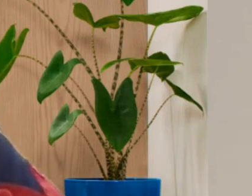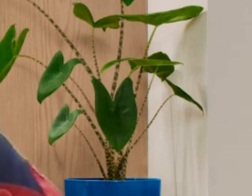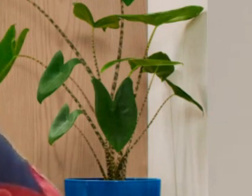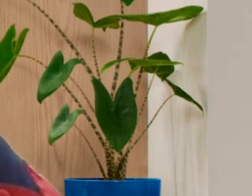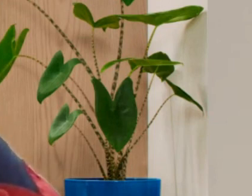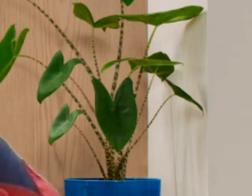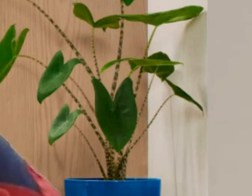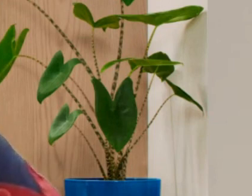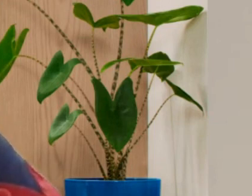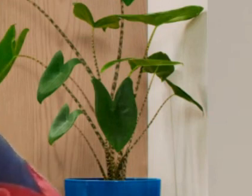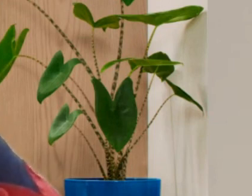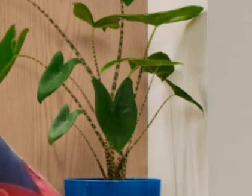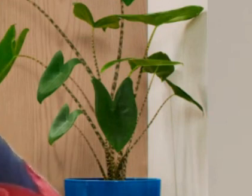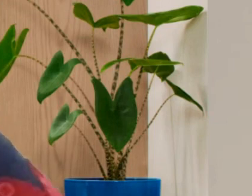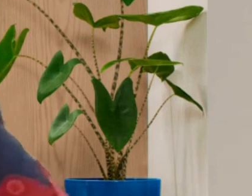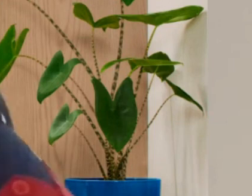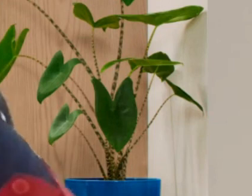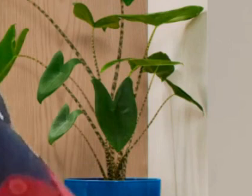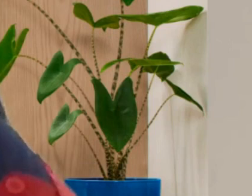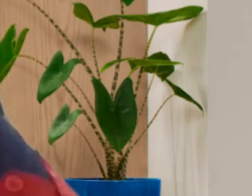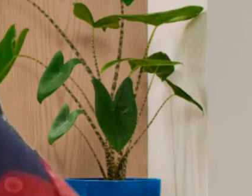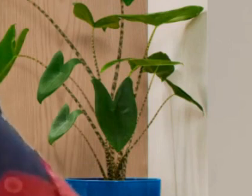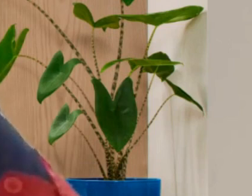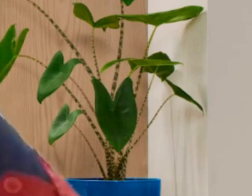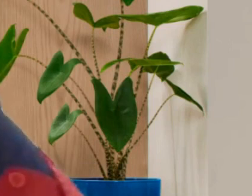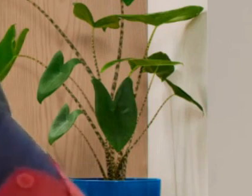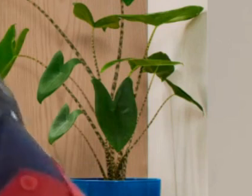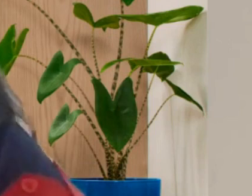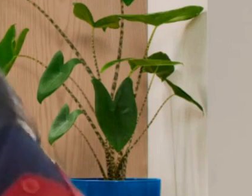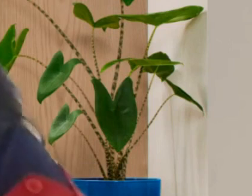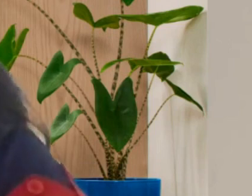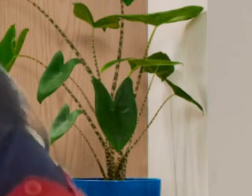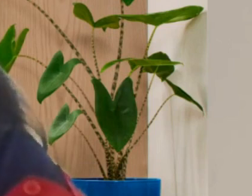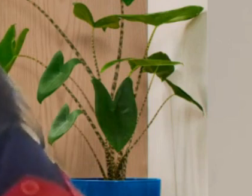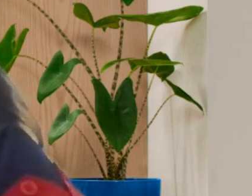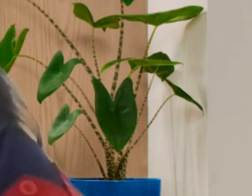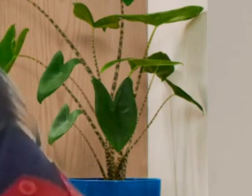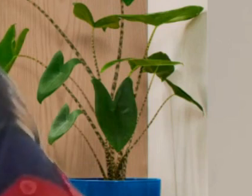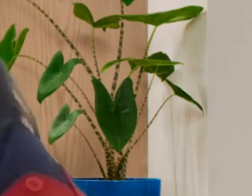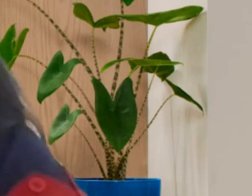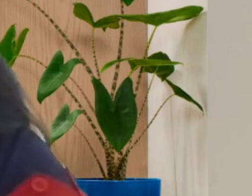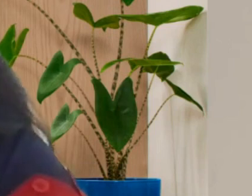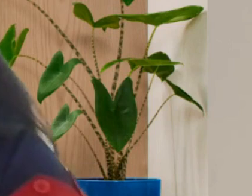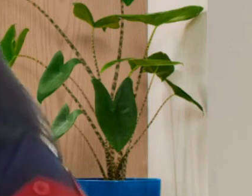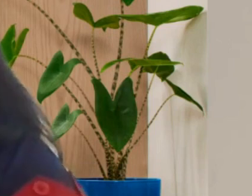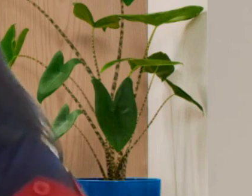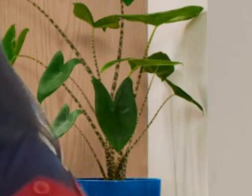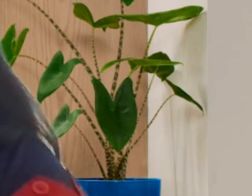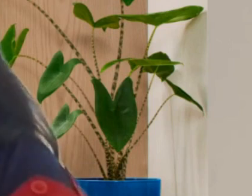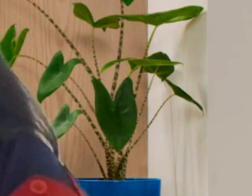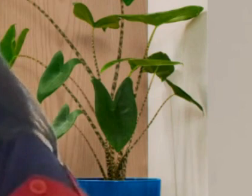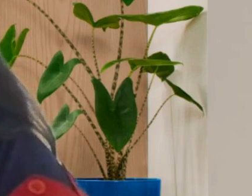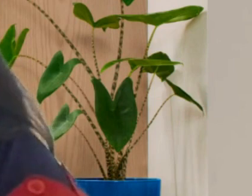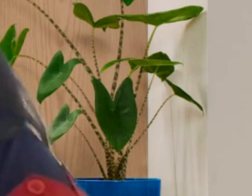gente identifica enquanto processo de flexão seria os da função deítica, né? Que é o que a gente faz com o dedo indicador, que é o eu,